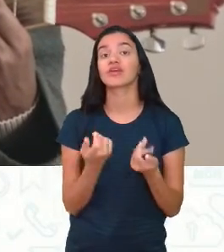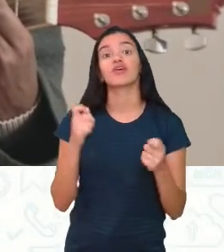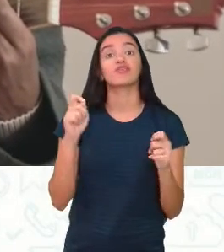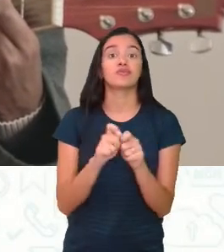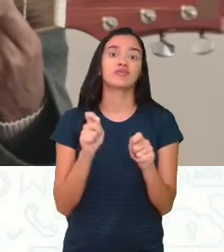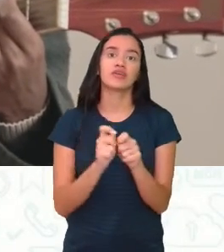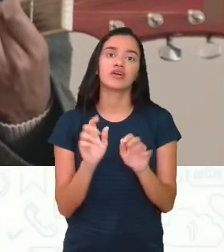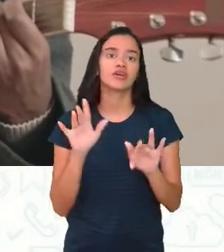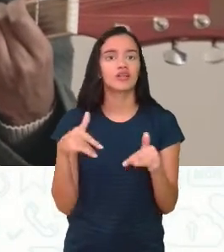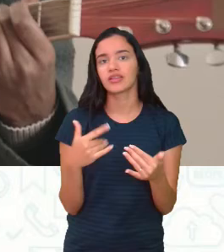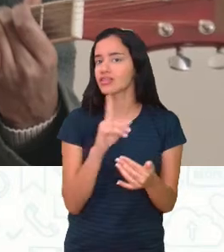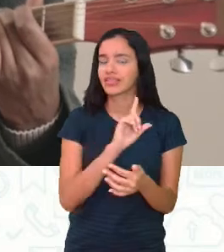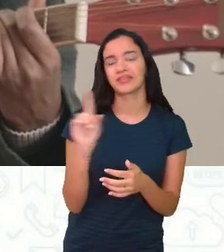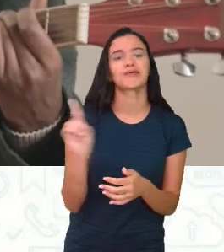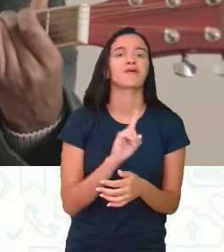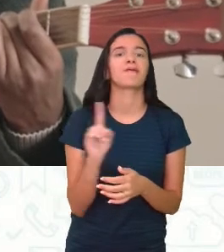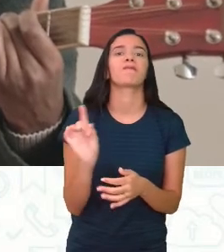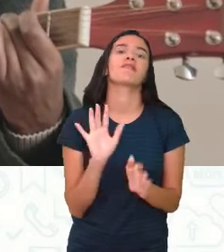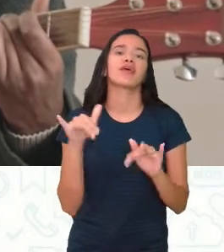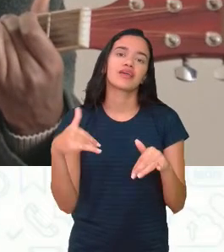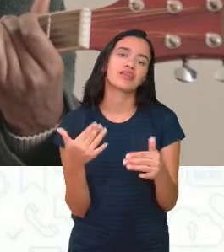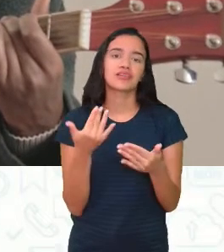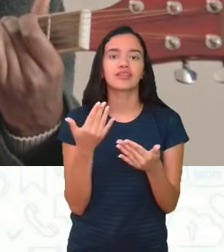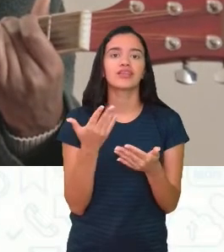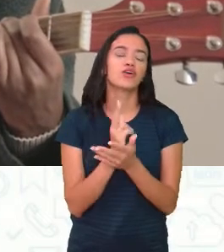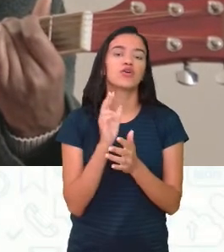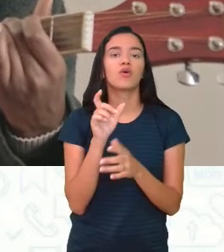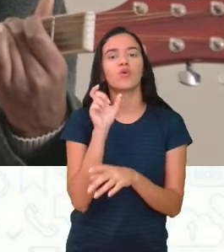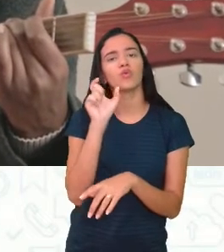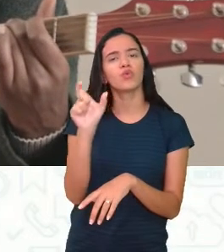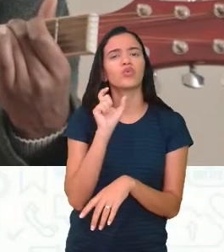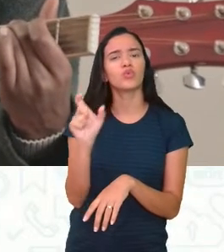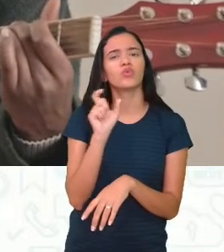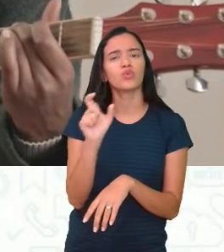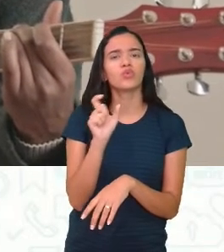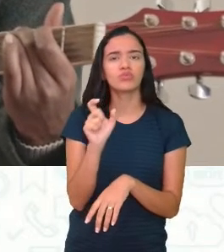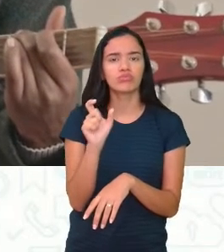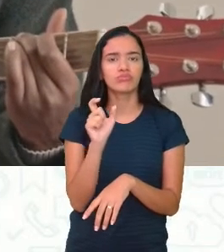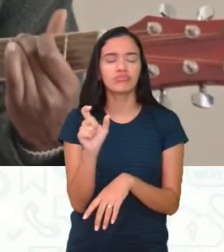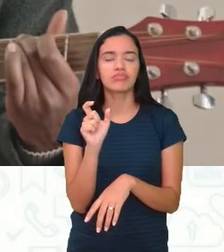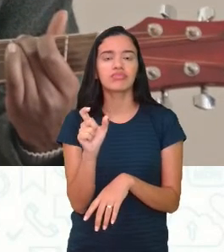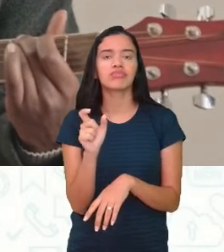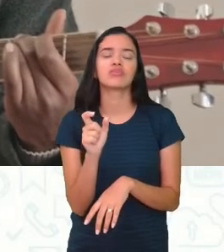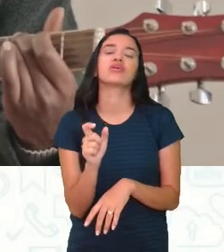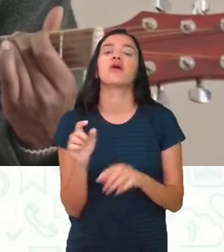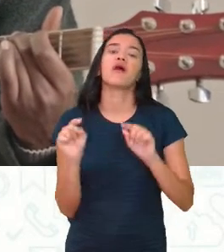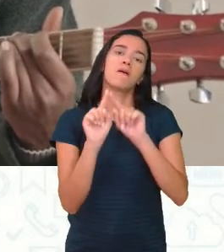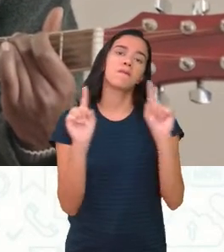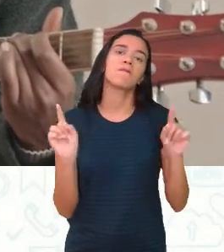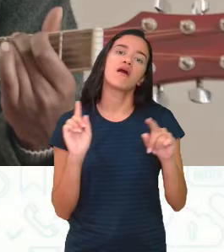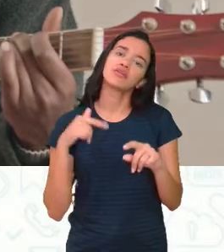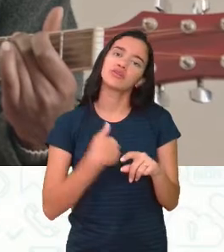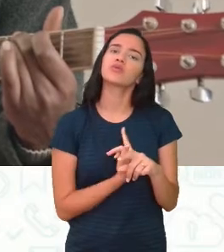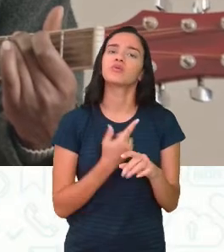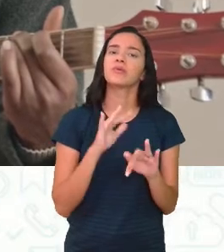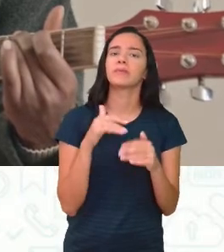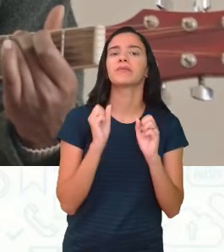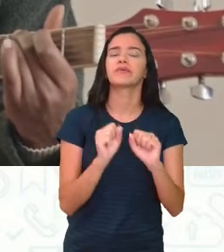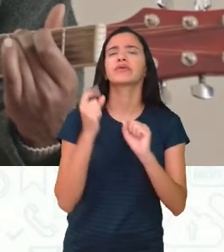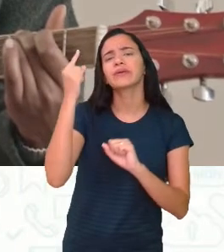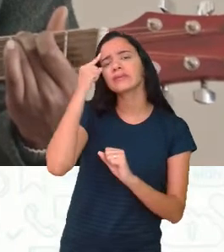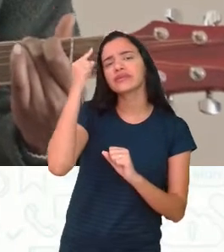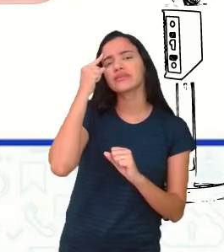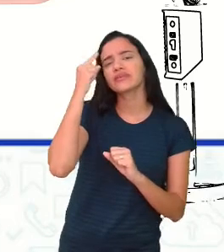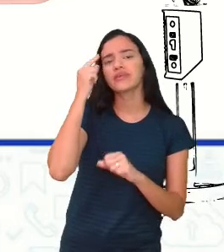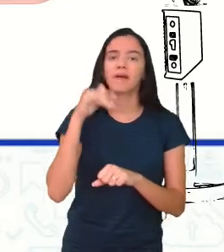faz. Não é bem assim. O termo leva a isso, mas a gente pode ir, né, pensar